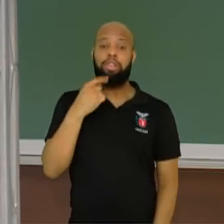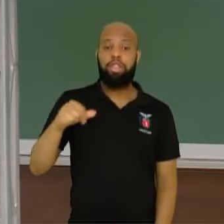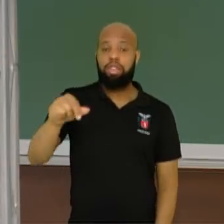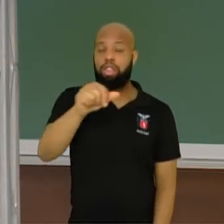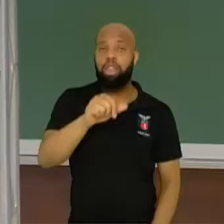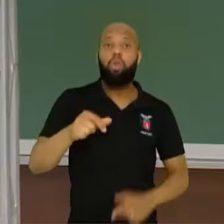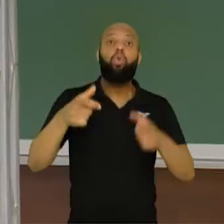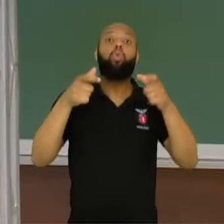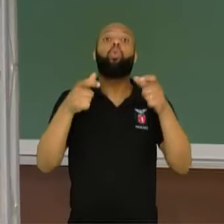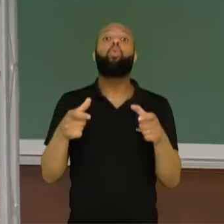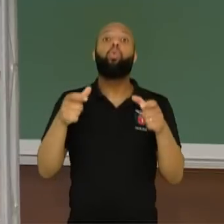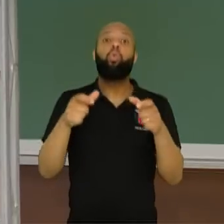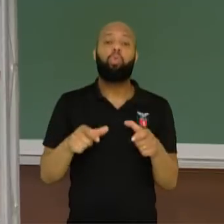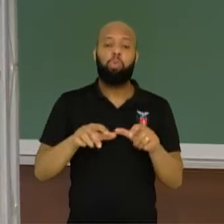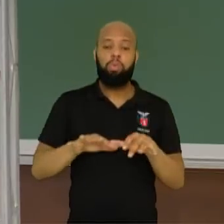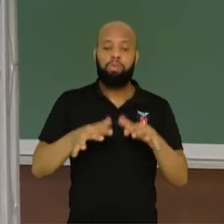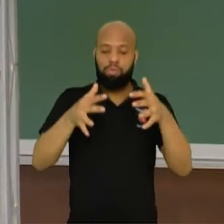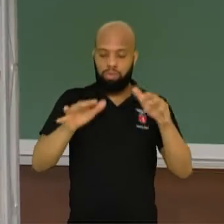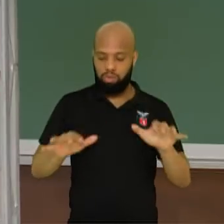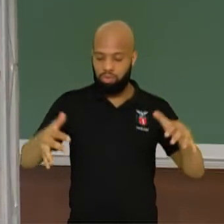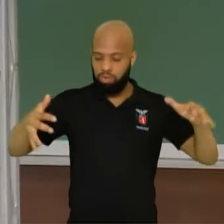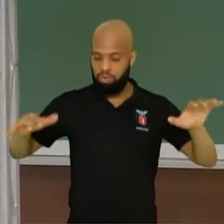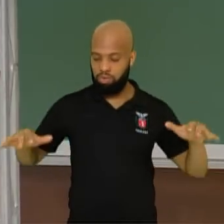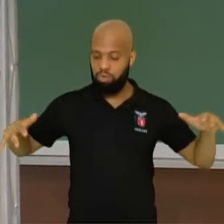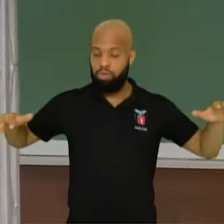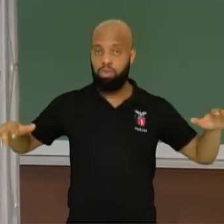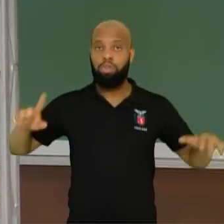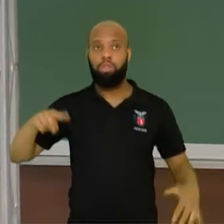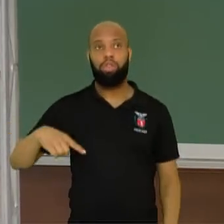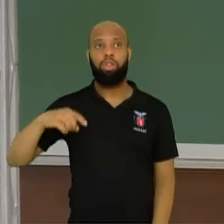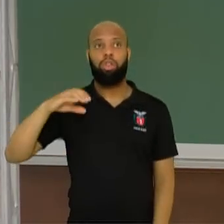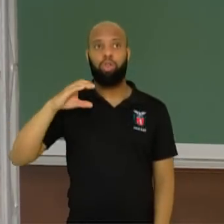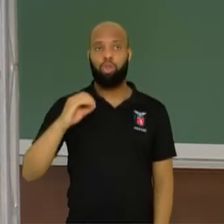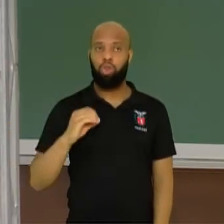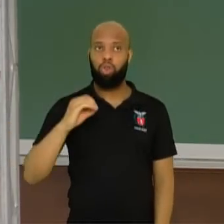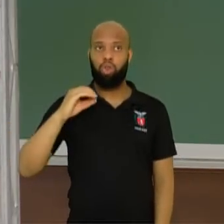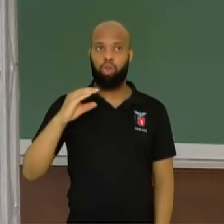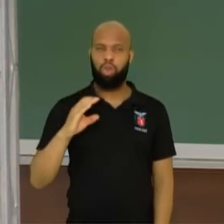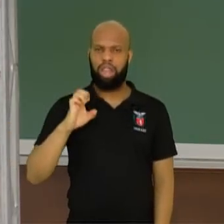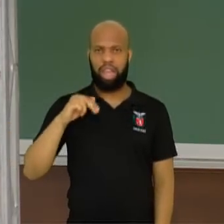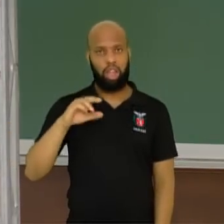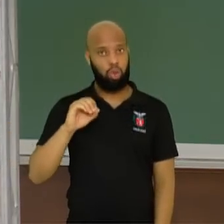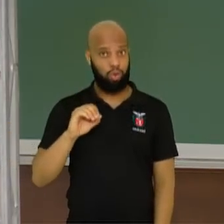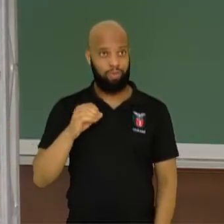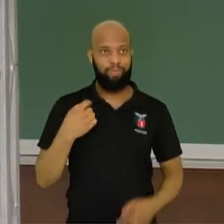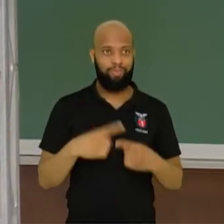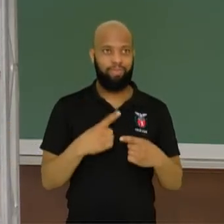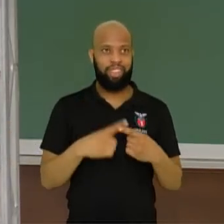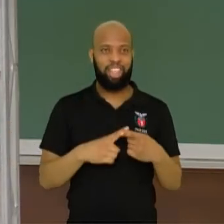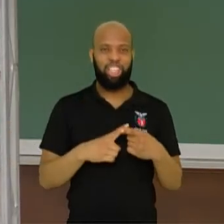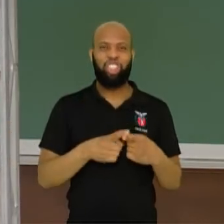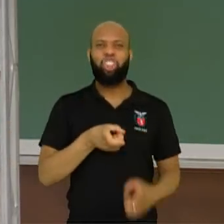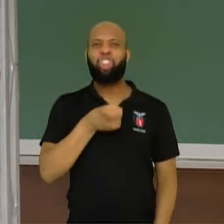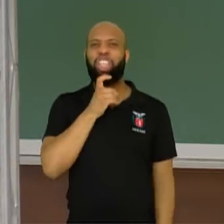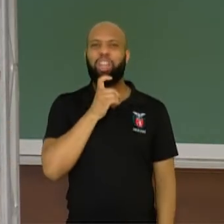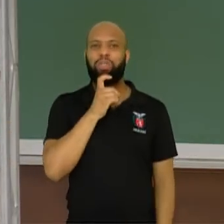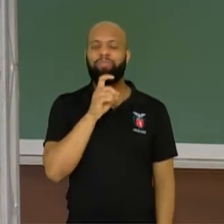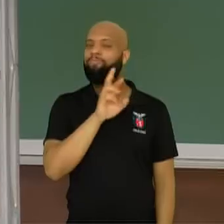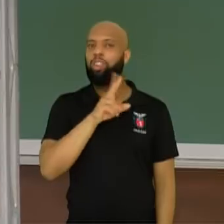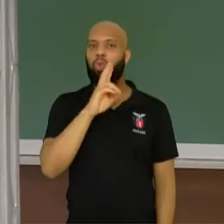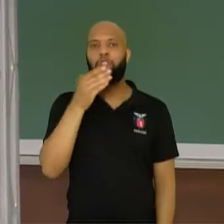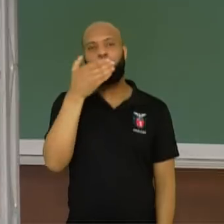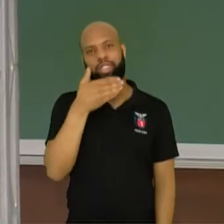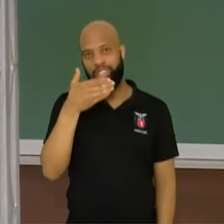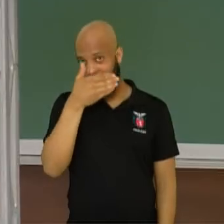Então a gente entendeu que a água ela é importante, ela é encontrada em 3 estados físicos, tem mais água salgada do que